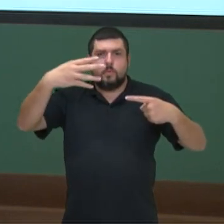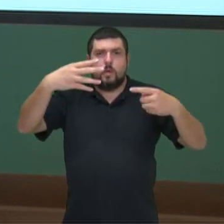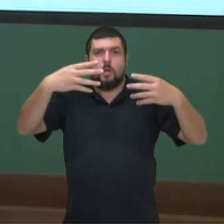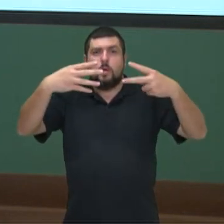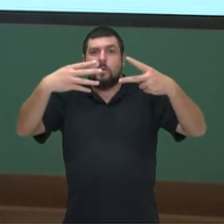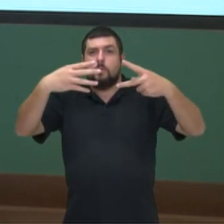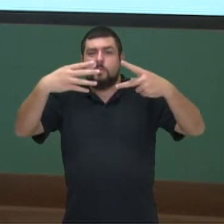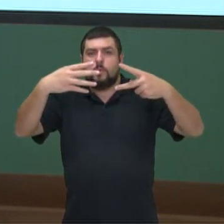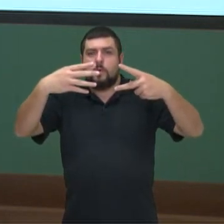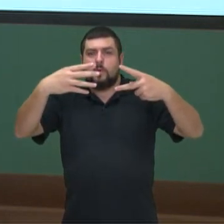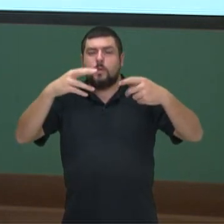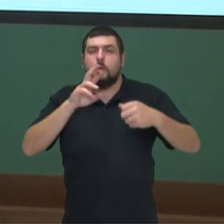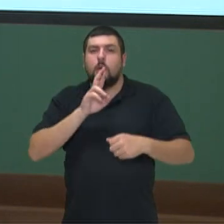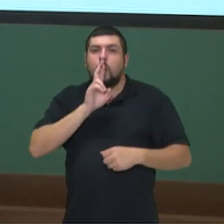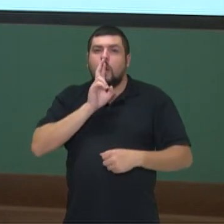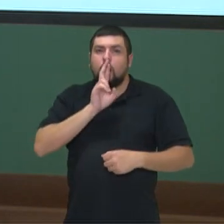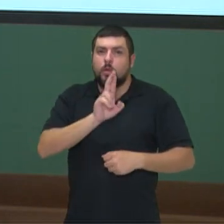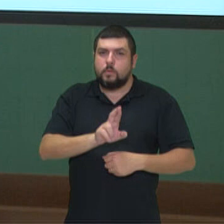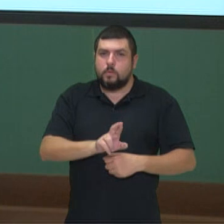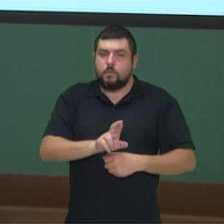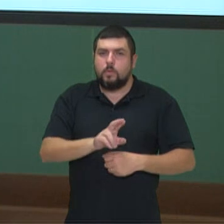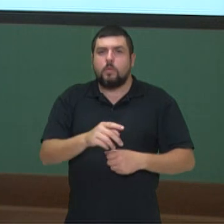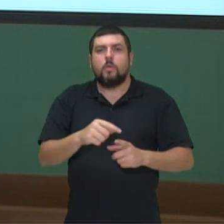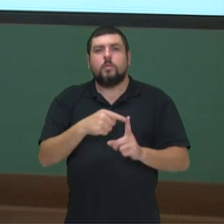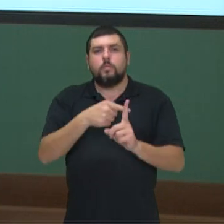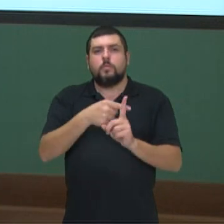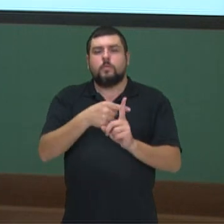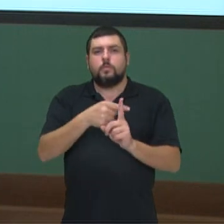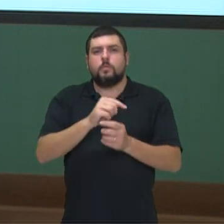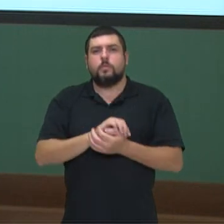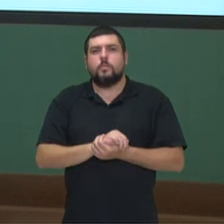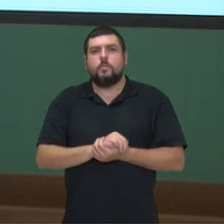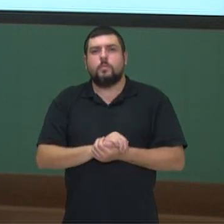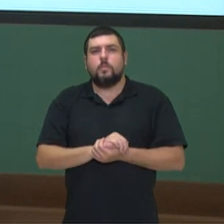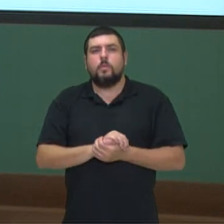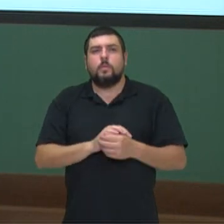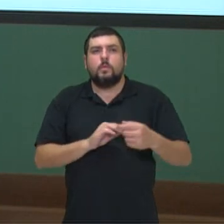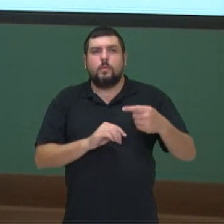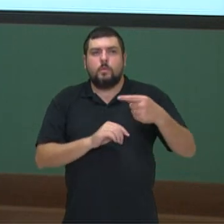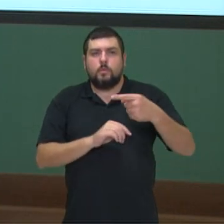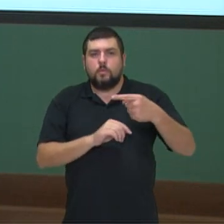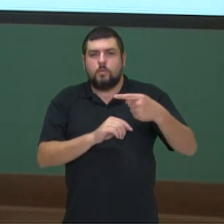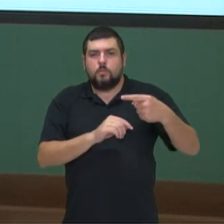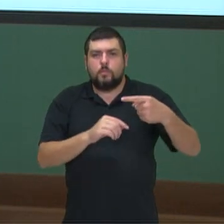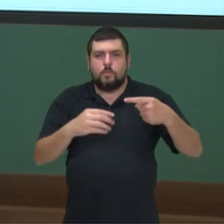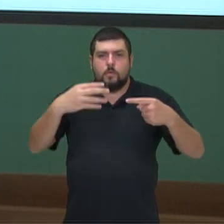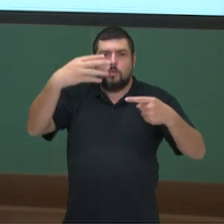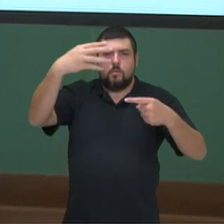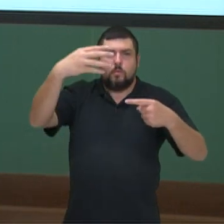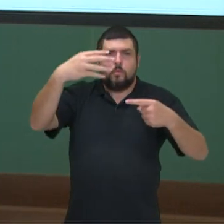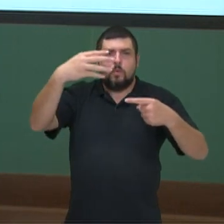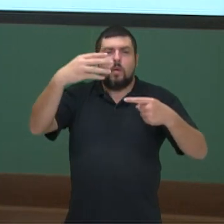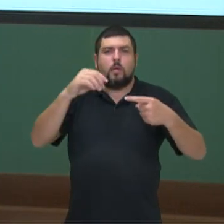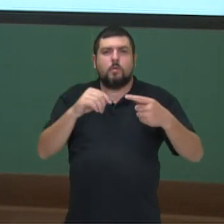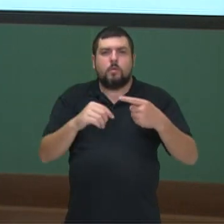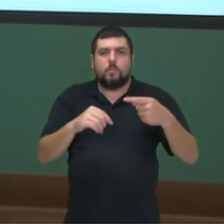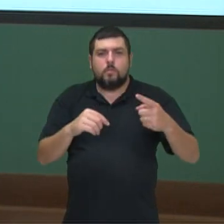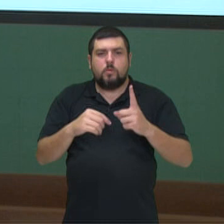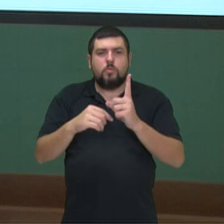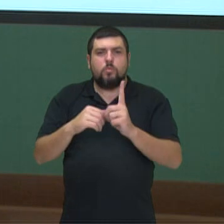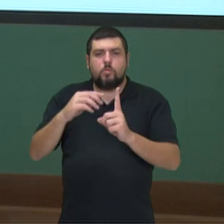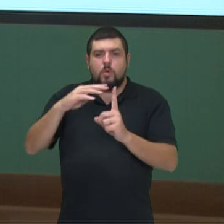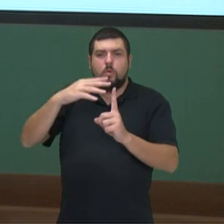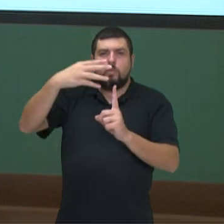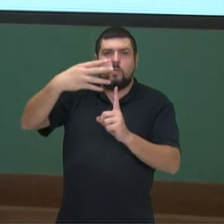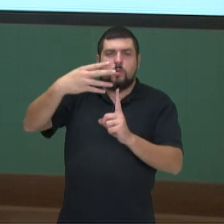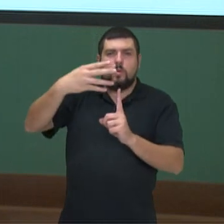fica positivo. Então, menos 1 elevado à quarta potência é mais 1. Pega o sinalzinho de menos e